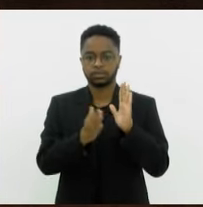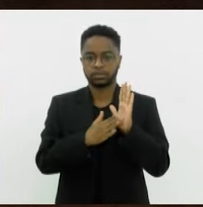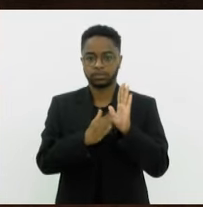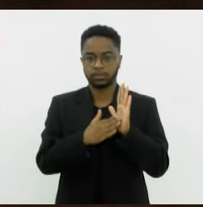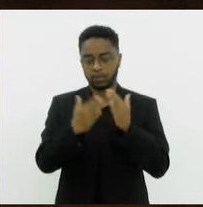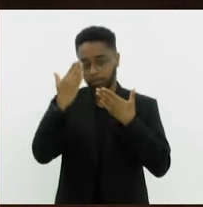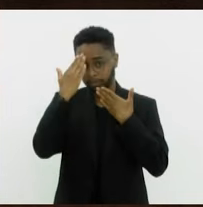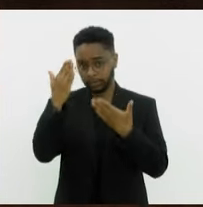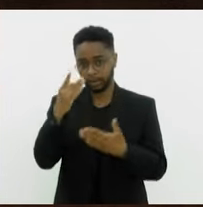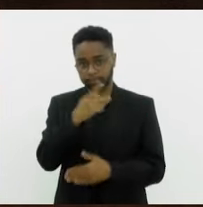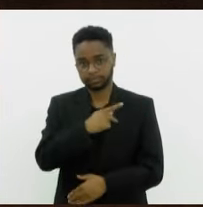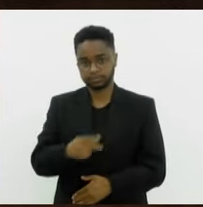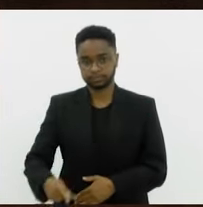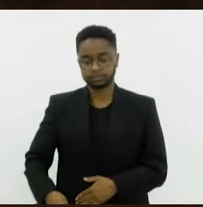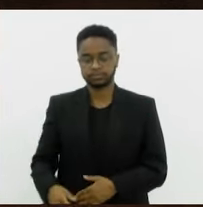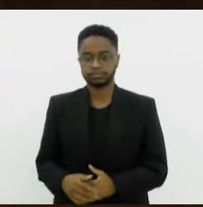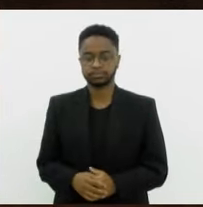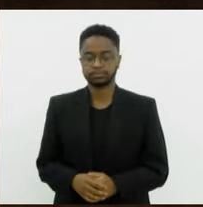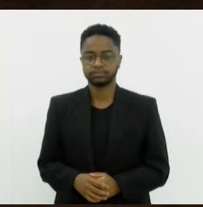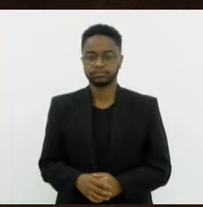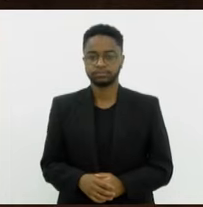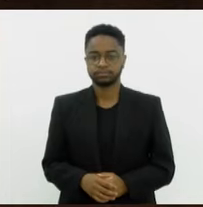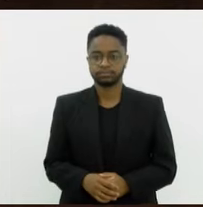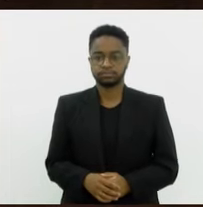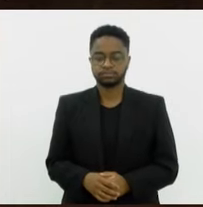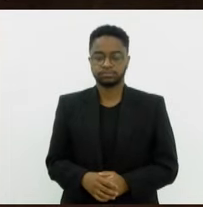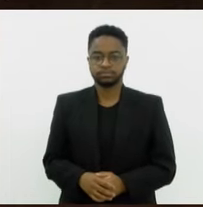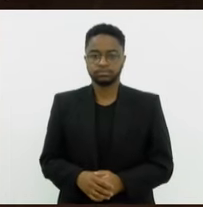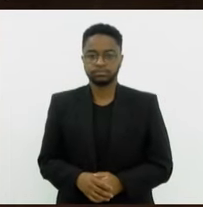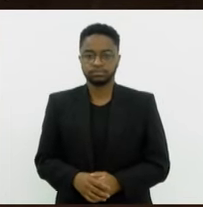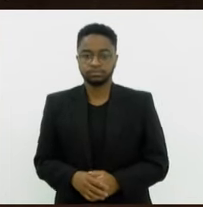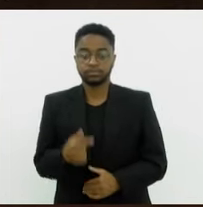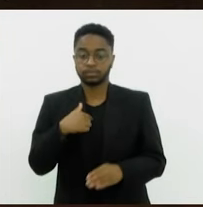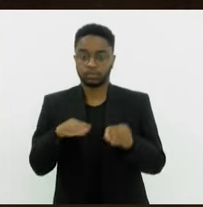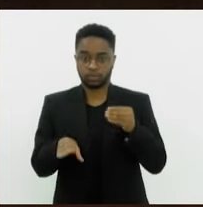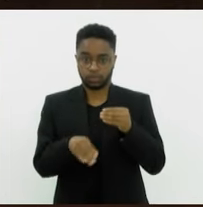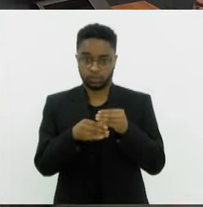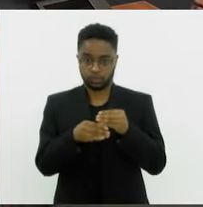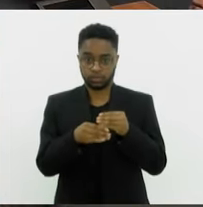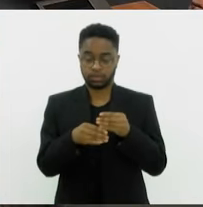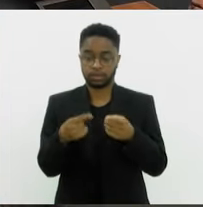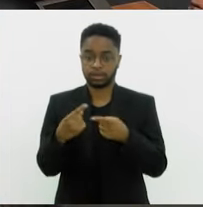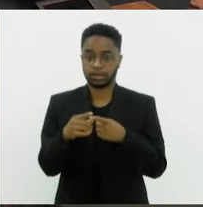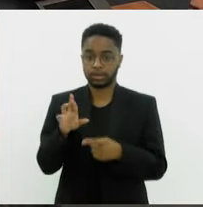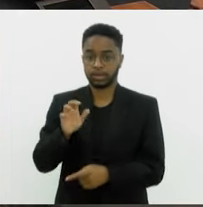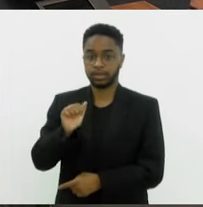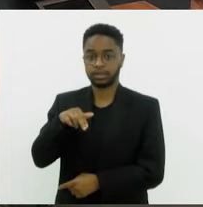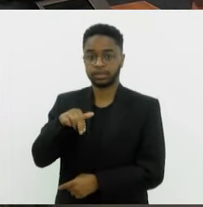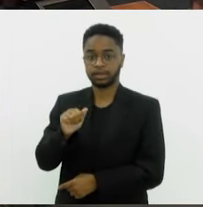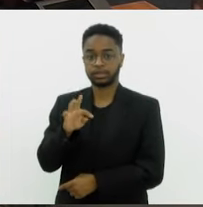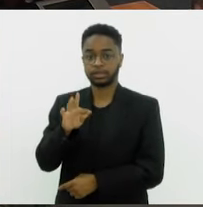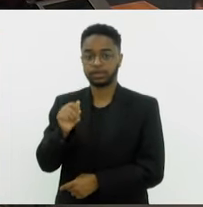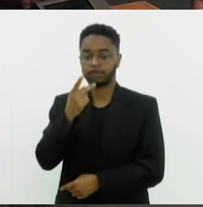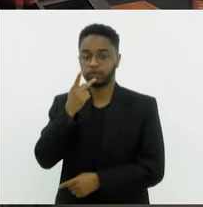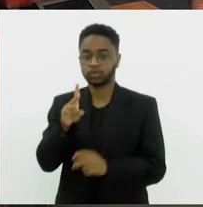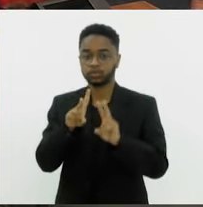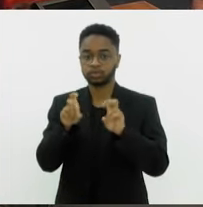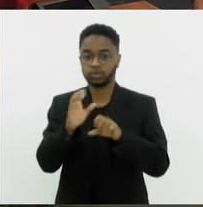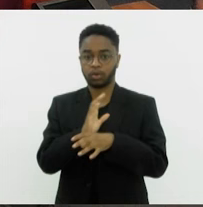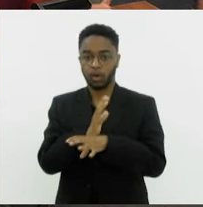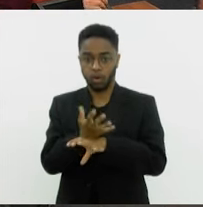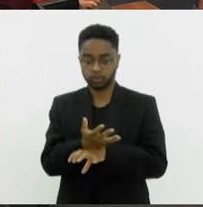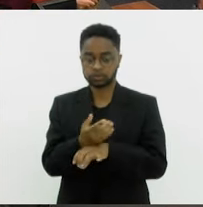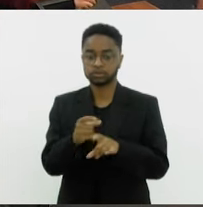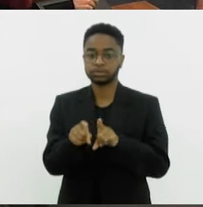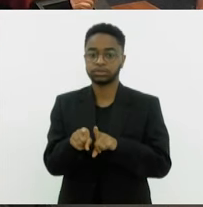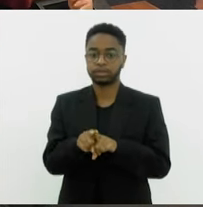Muito obrigada, senhora presidenta. Presidenta. Falando de... Só complementar rapidinho o que a Renata falou sobre ossos,